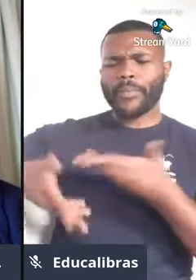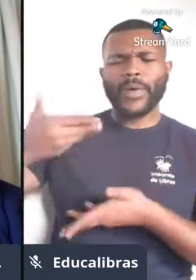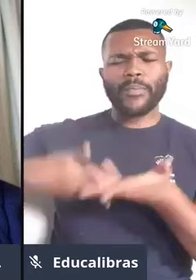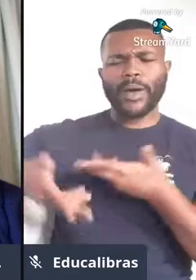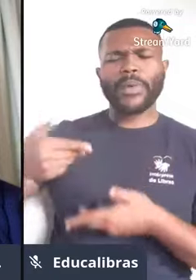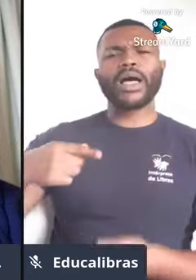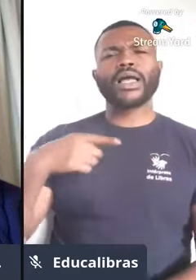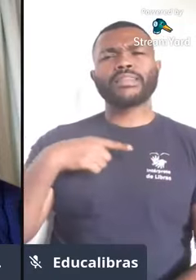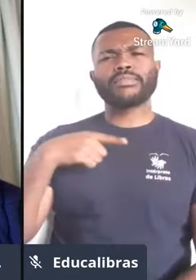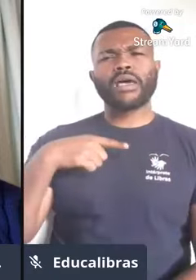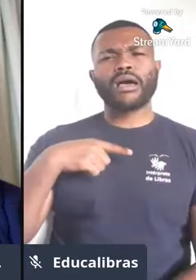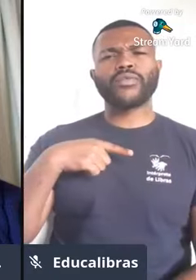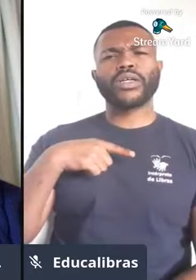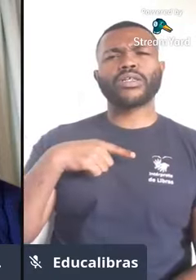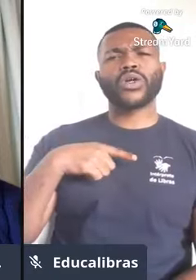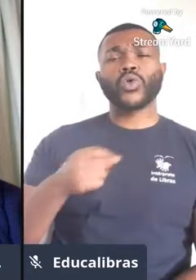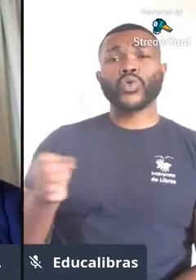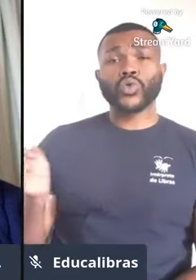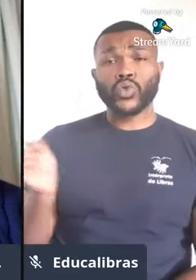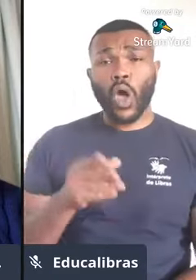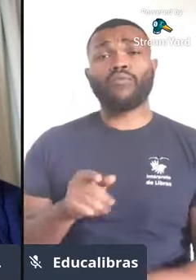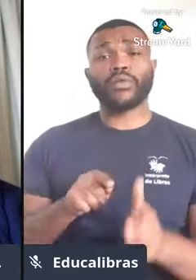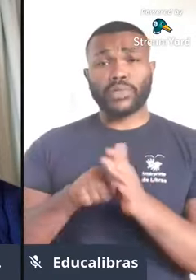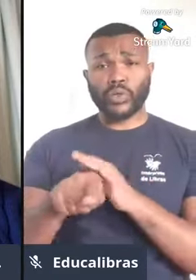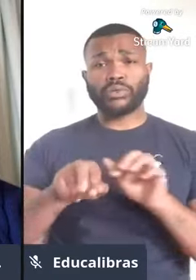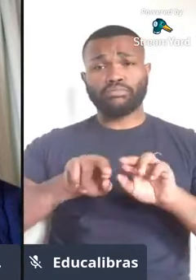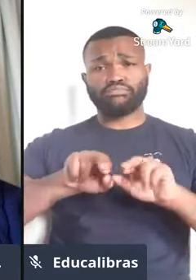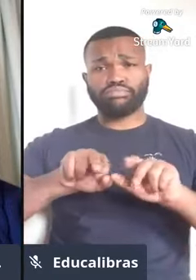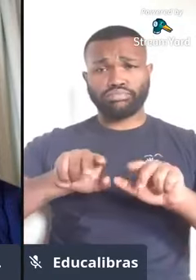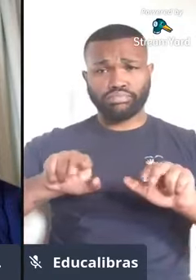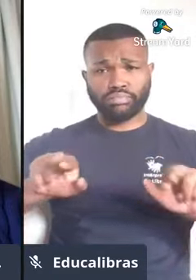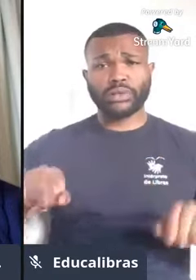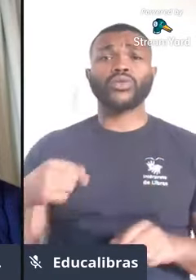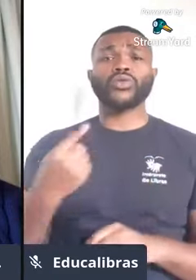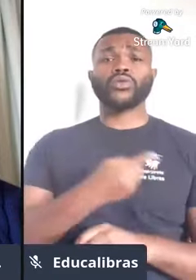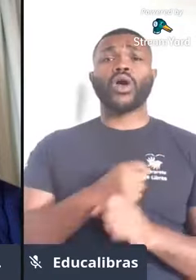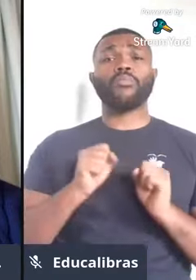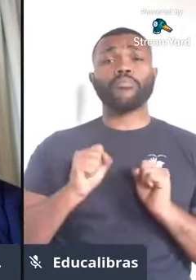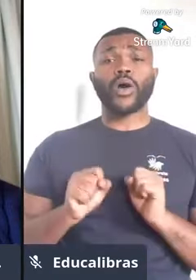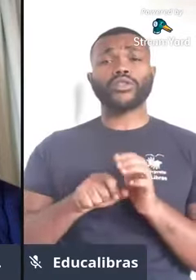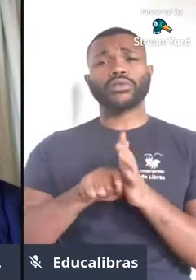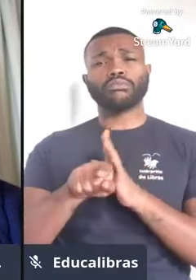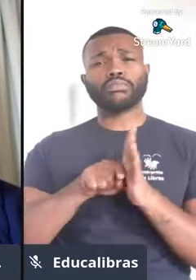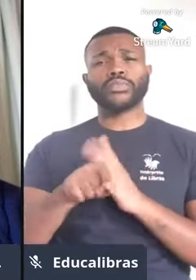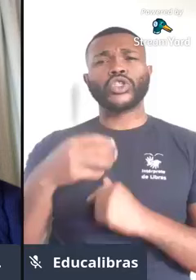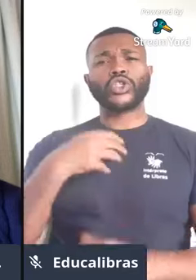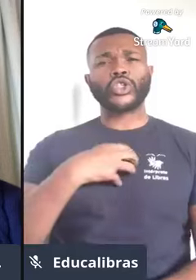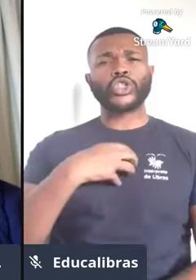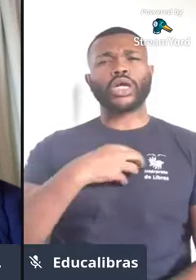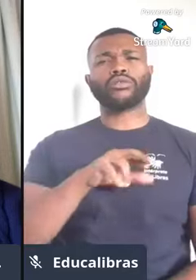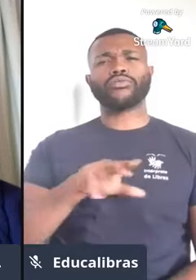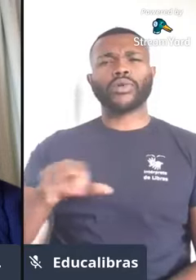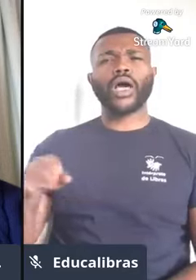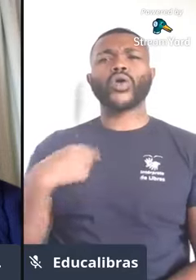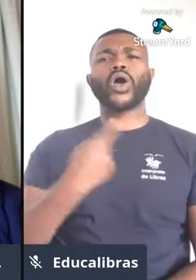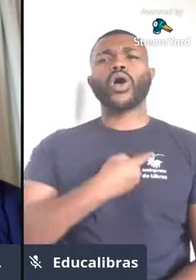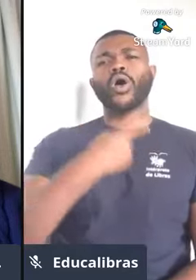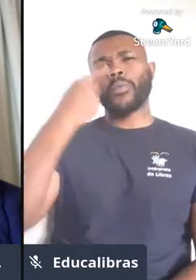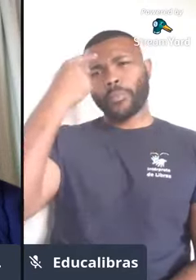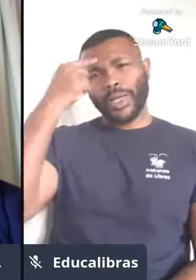de novos questionamentos que a gente pode explorar de outras formas. Vamos pensar aí como a gente